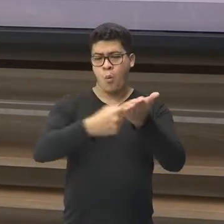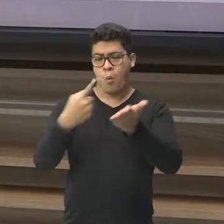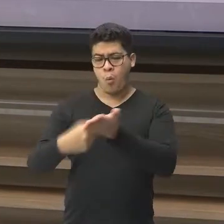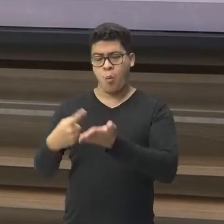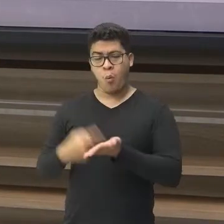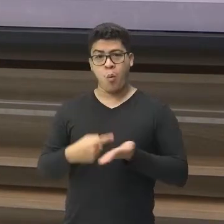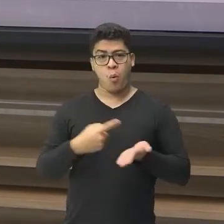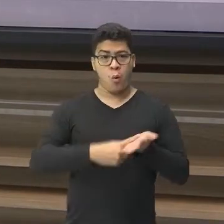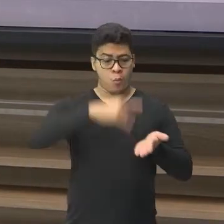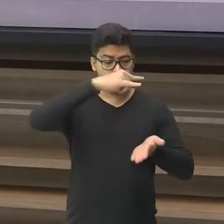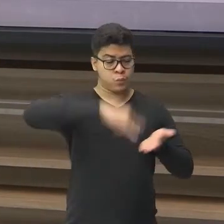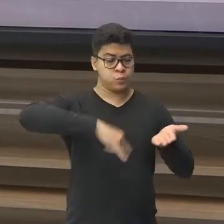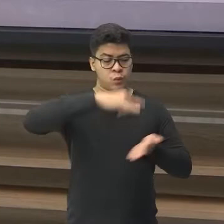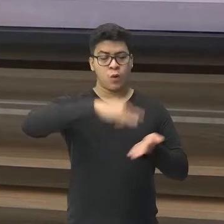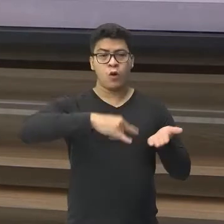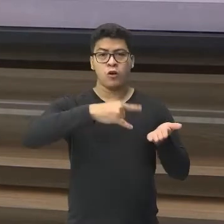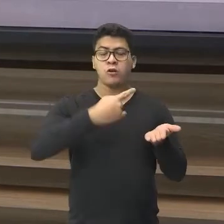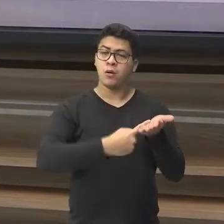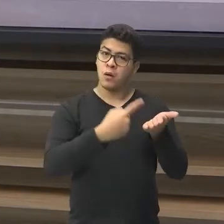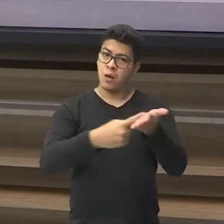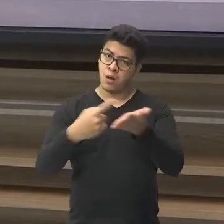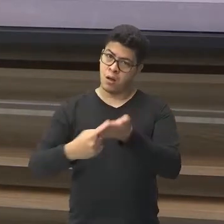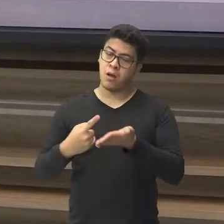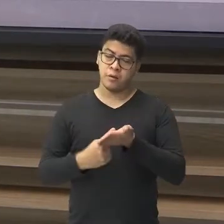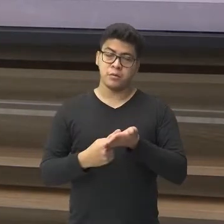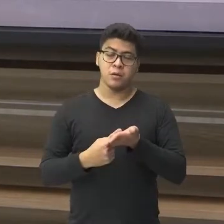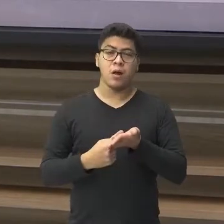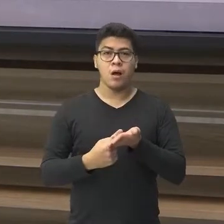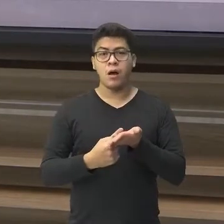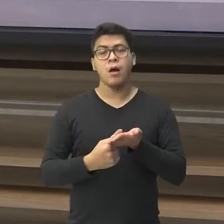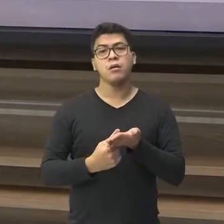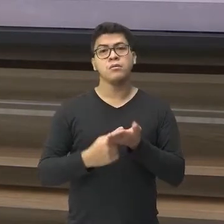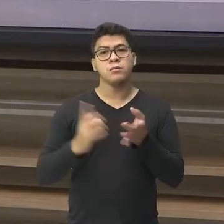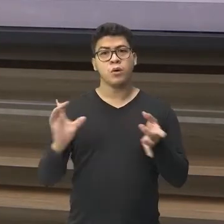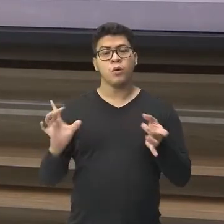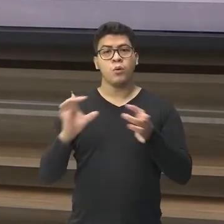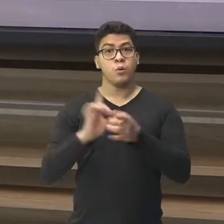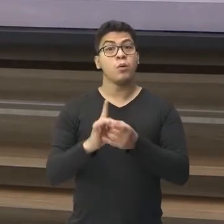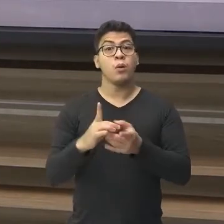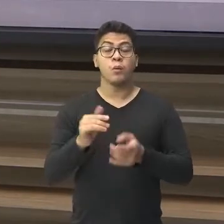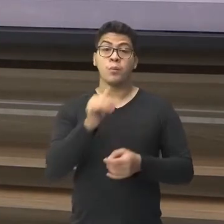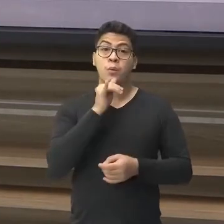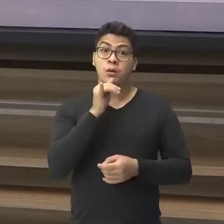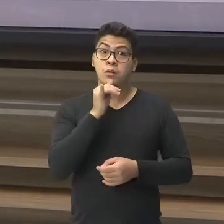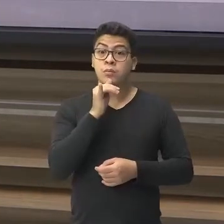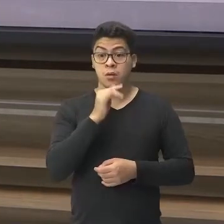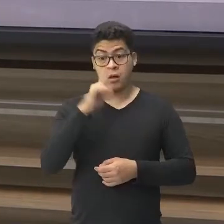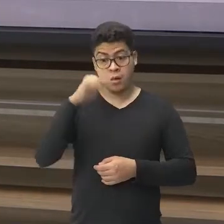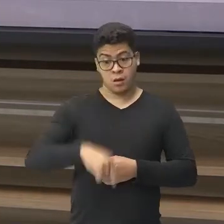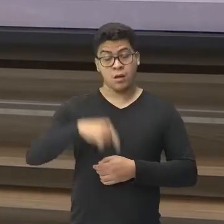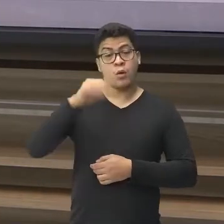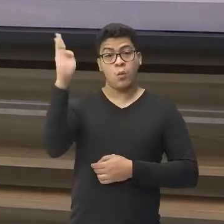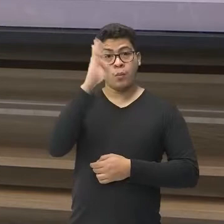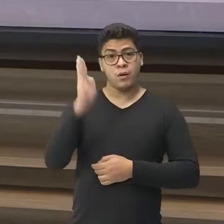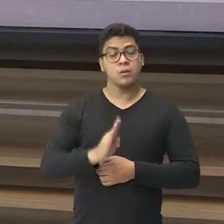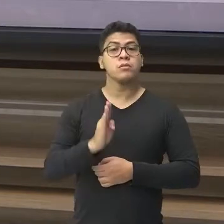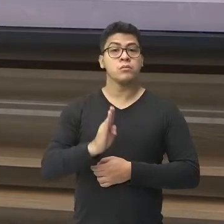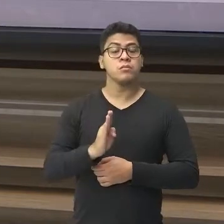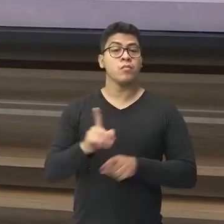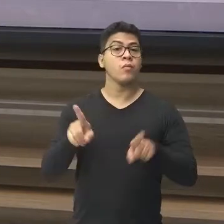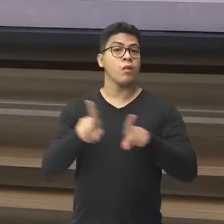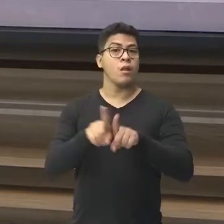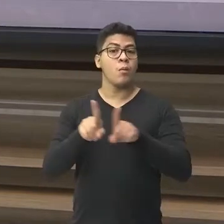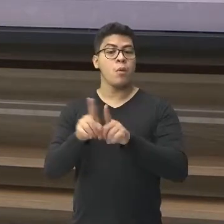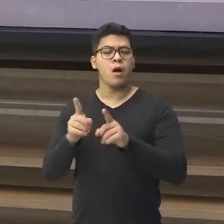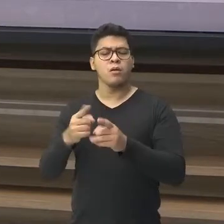vão traçando ao longo do planeta para trazer mais aliados, como é o caso, por exemplo, do Brasil. A entrada do Brasil na Segunda Guerra